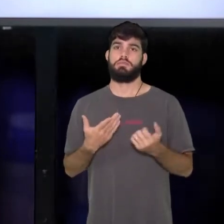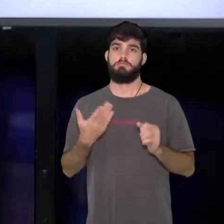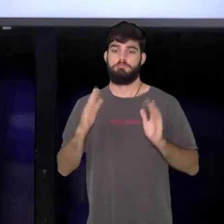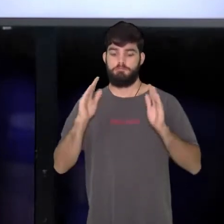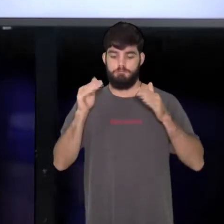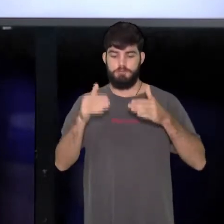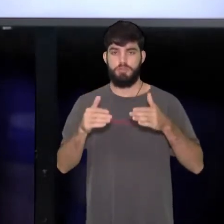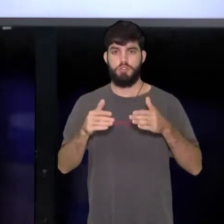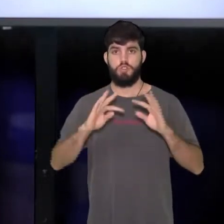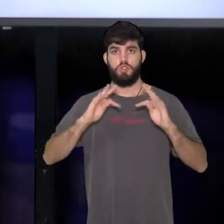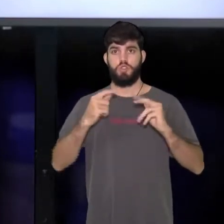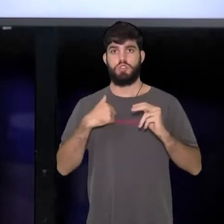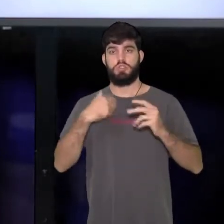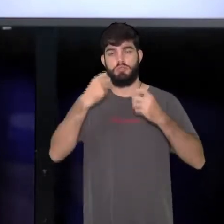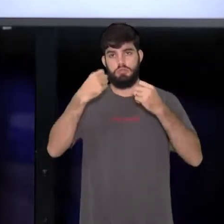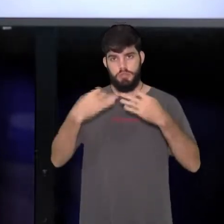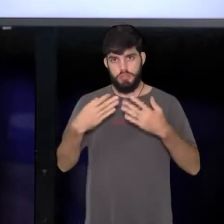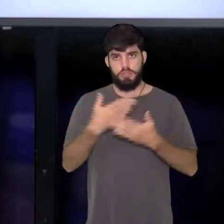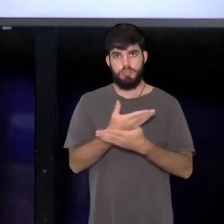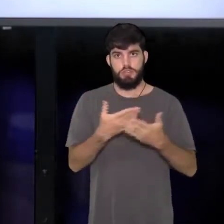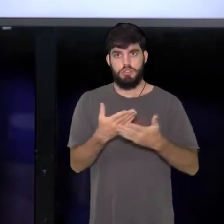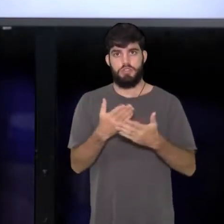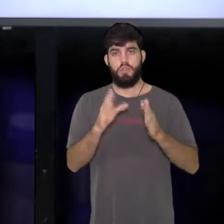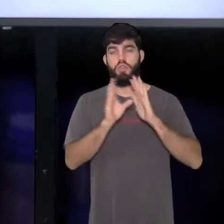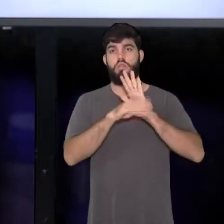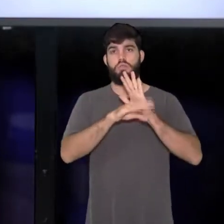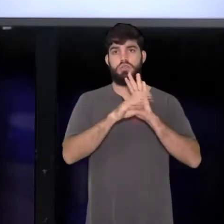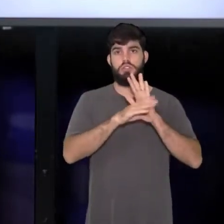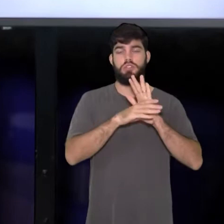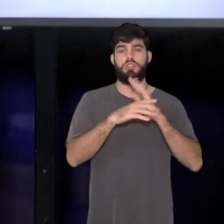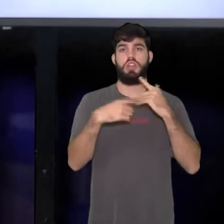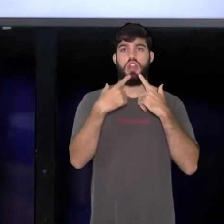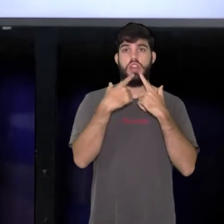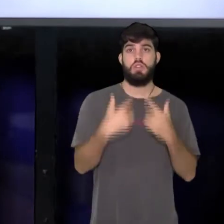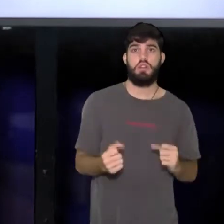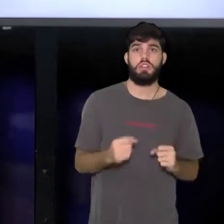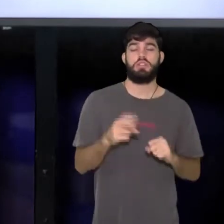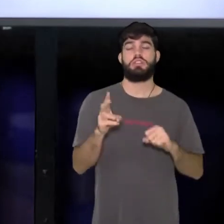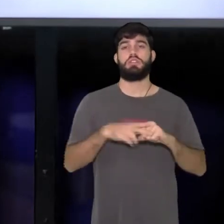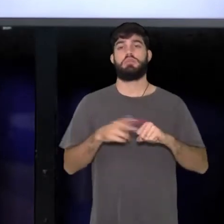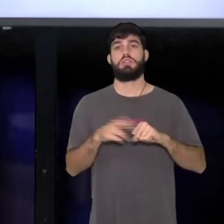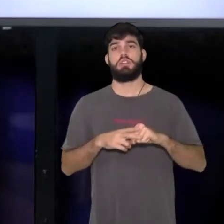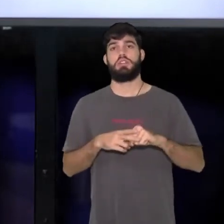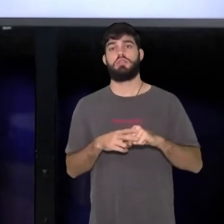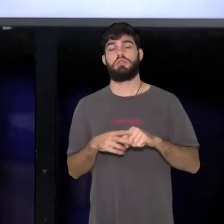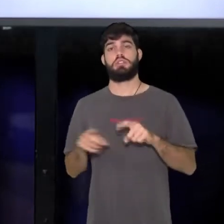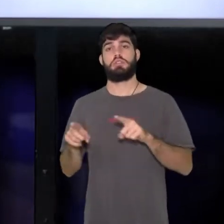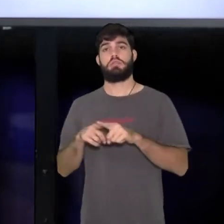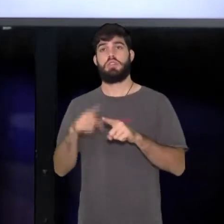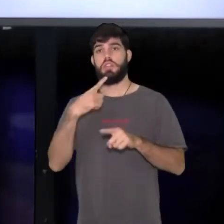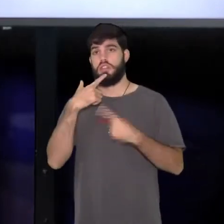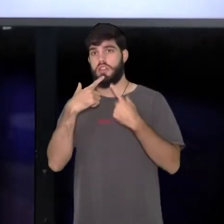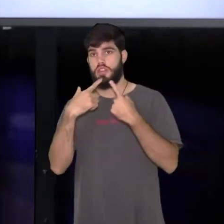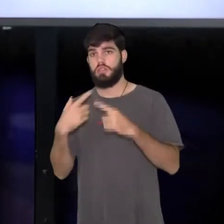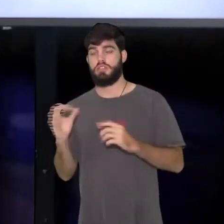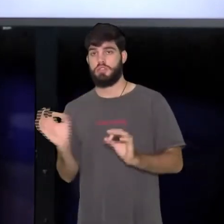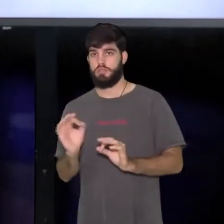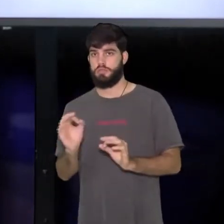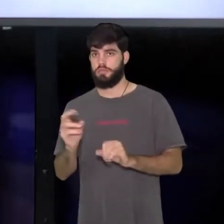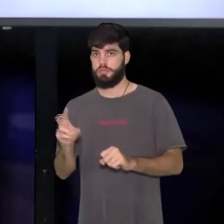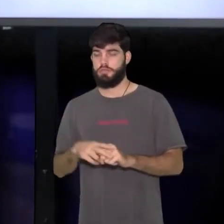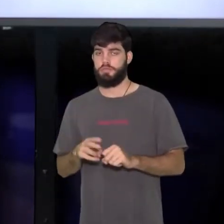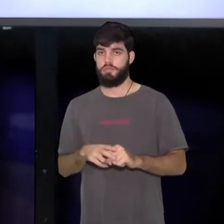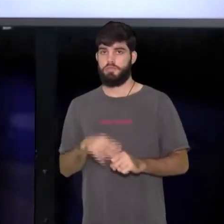eu venho com o conceito de linguagem verbal. A linguagem verbal é composta de palavras,